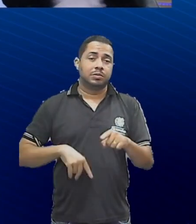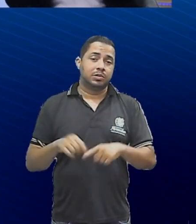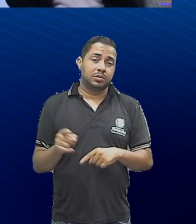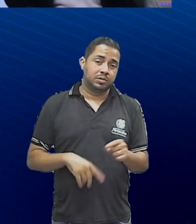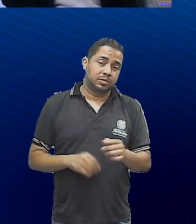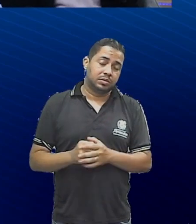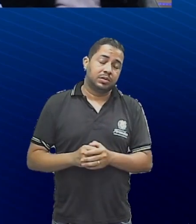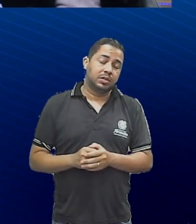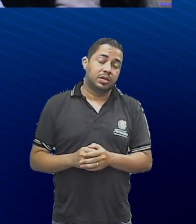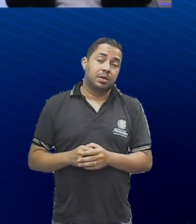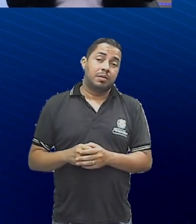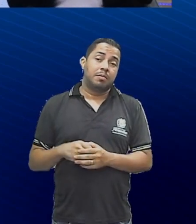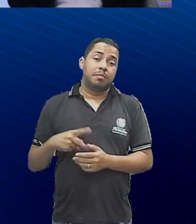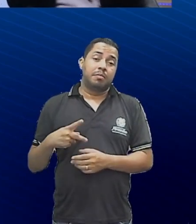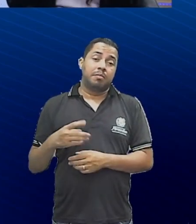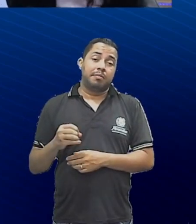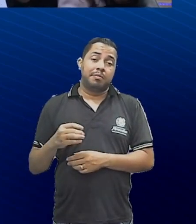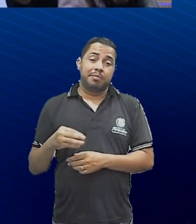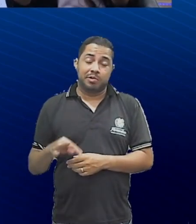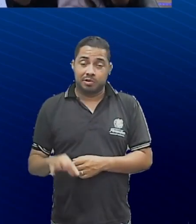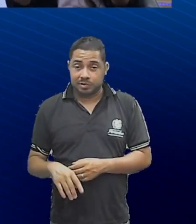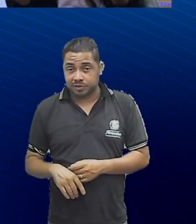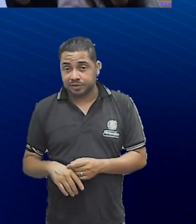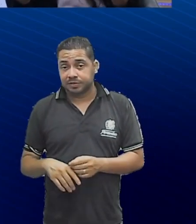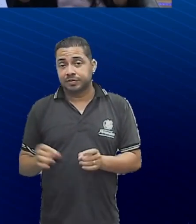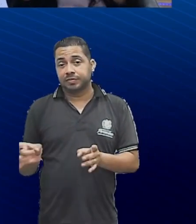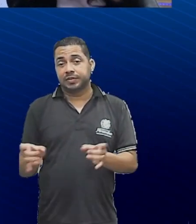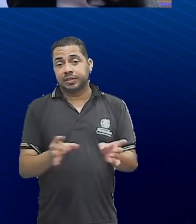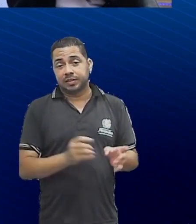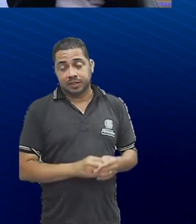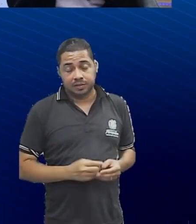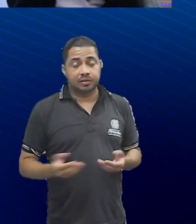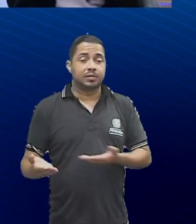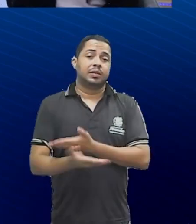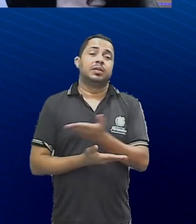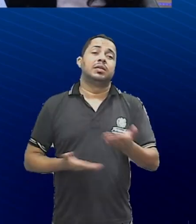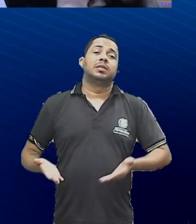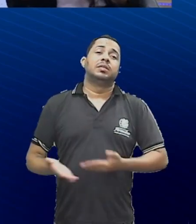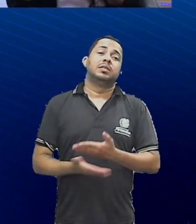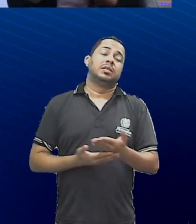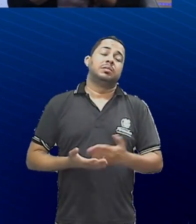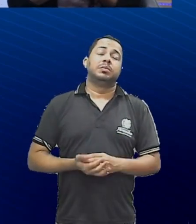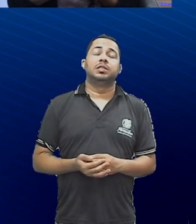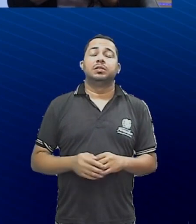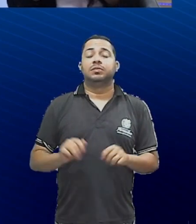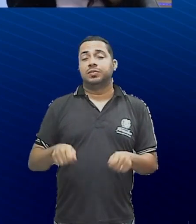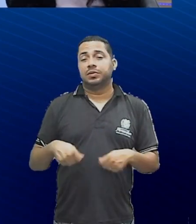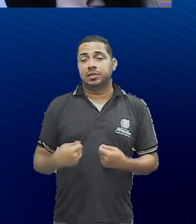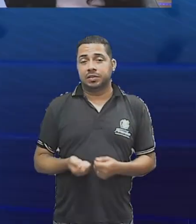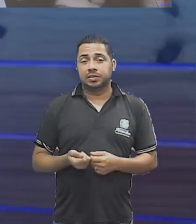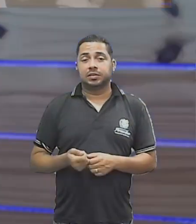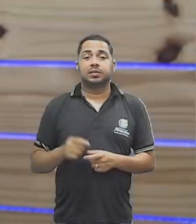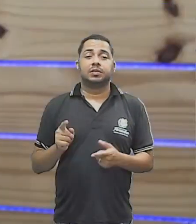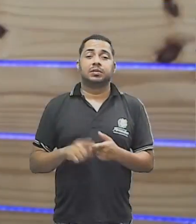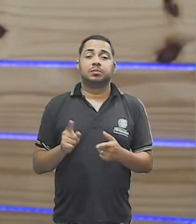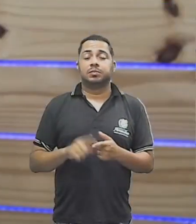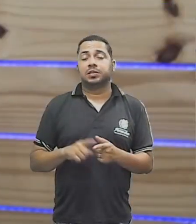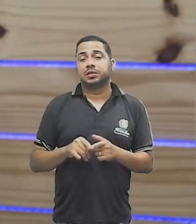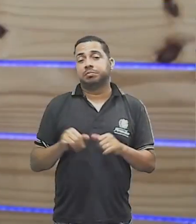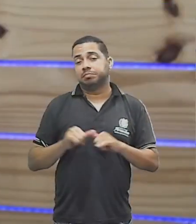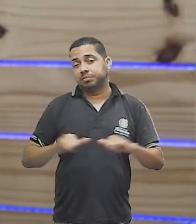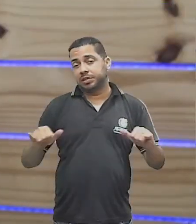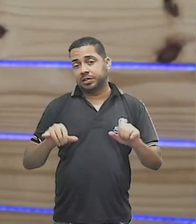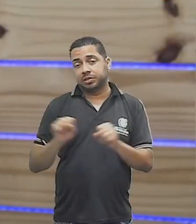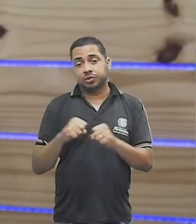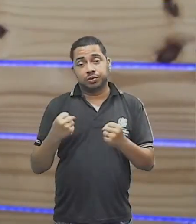o pós-venda, o relacionamento com o cliente que se fortaleceu com as redes sociais, com as mídias sociais como